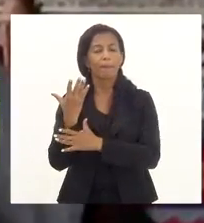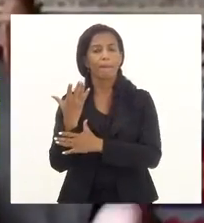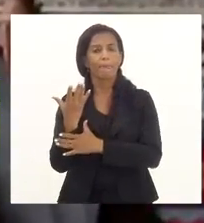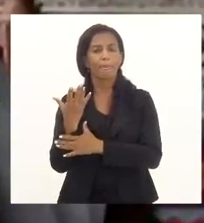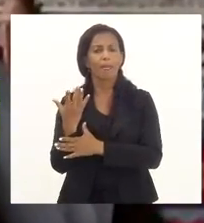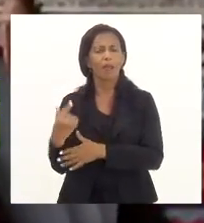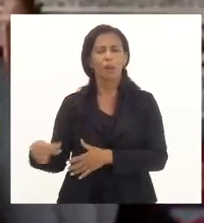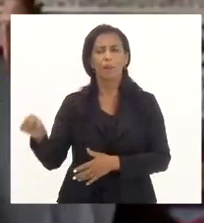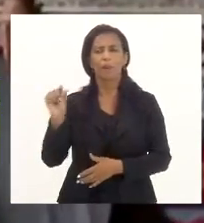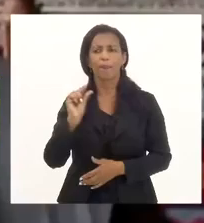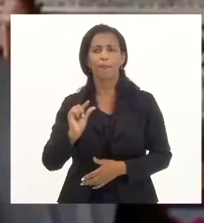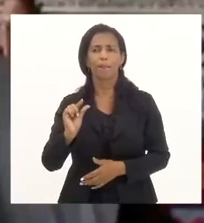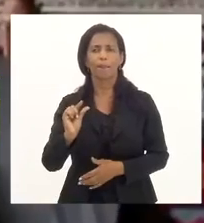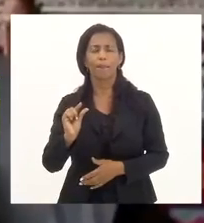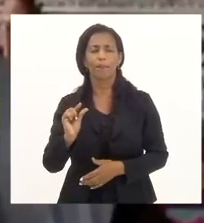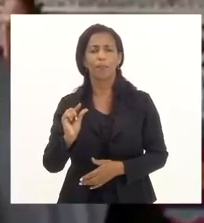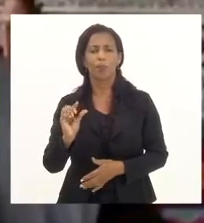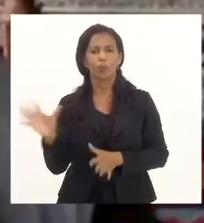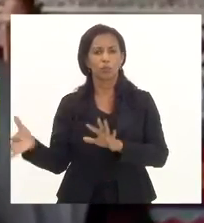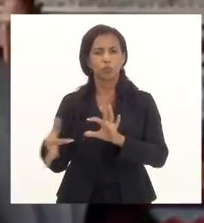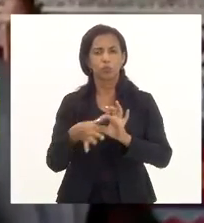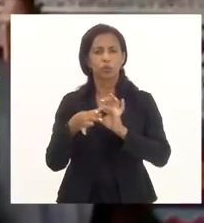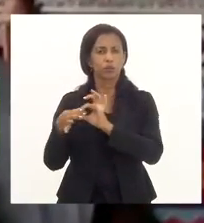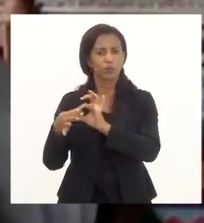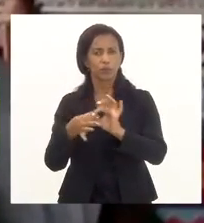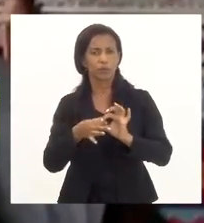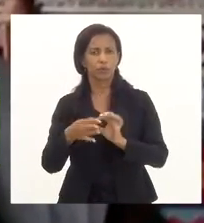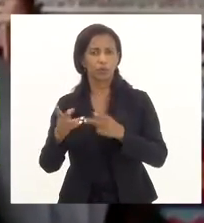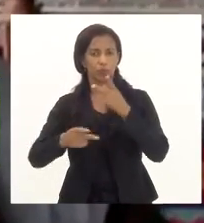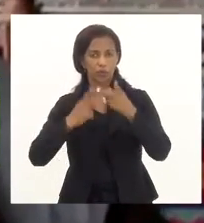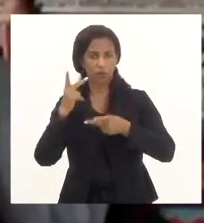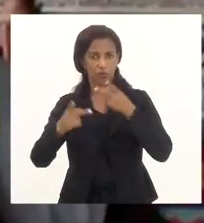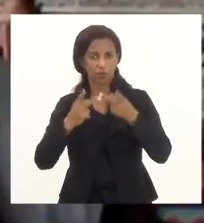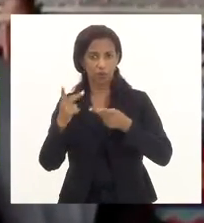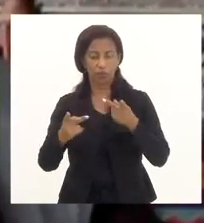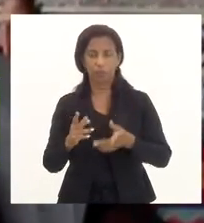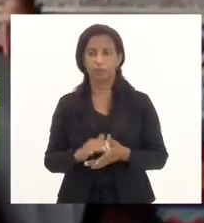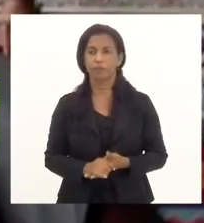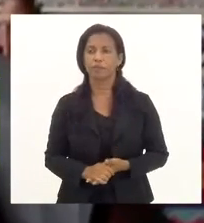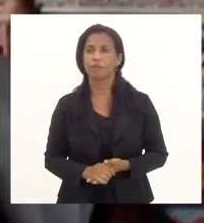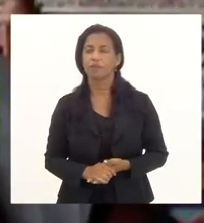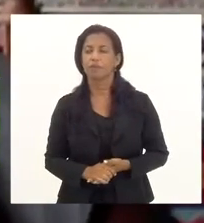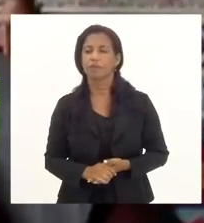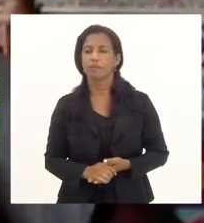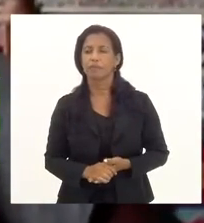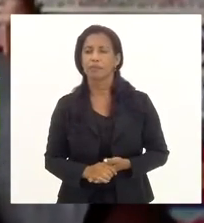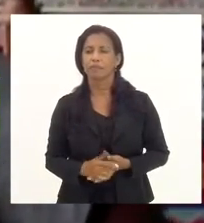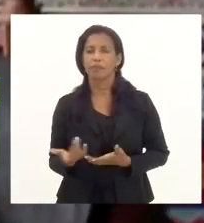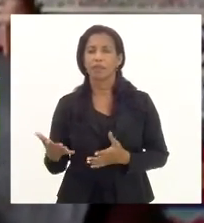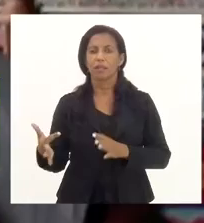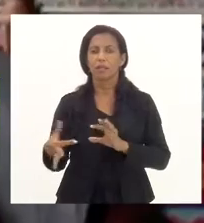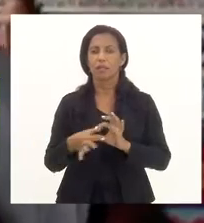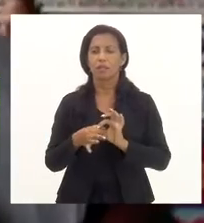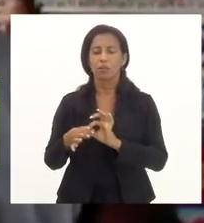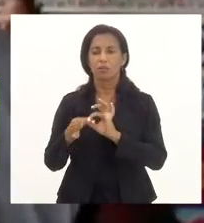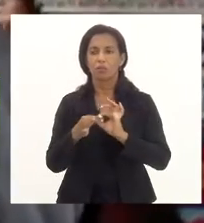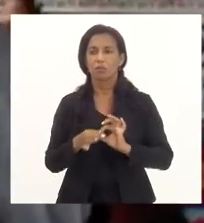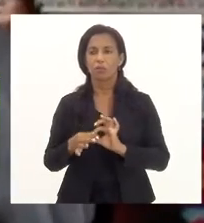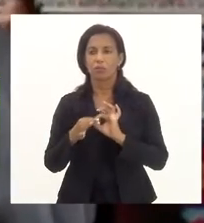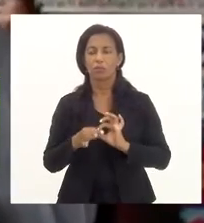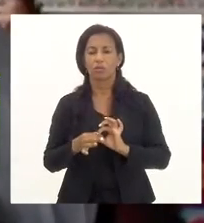é um pouco em sintonia com que falou a pessoa que me antecedeu né em sintonia